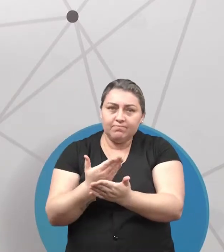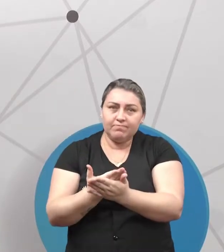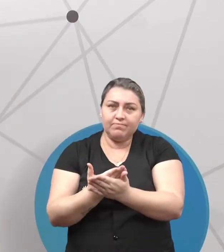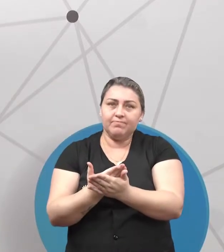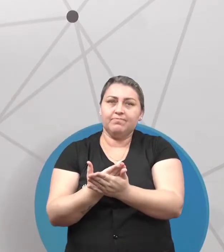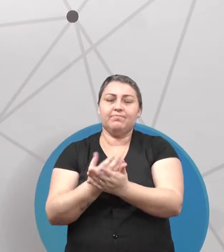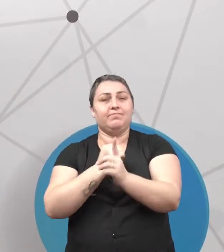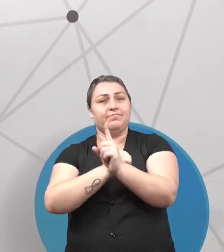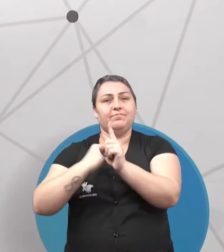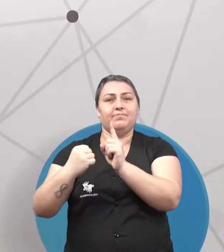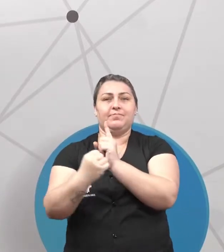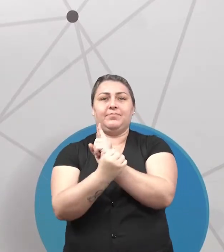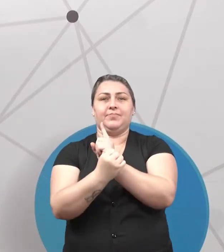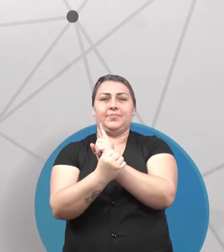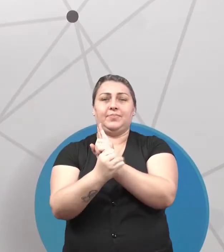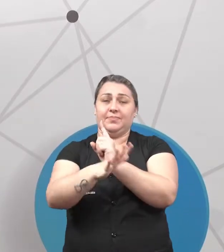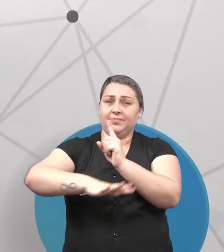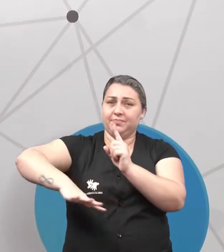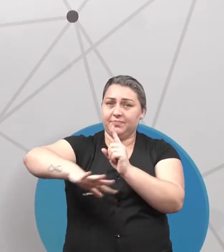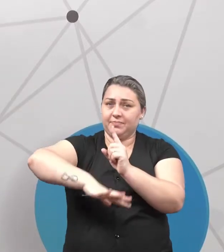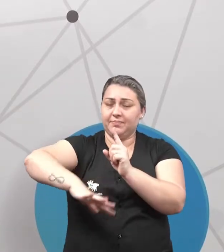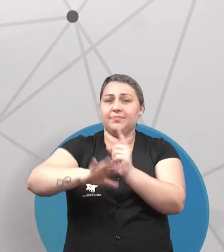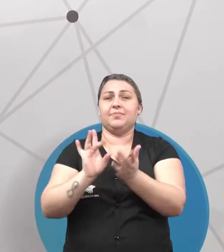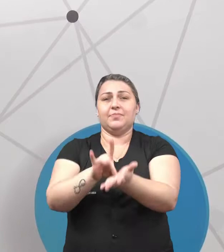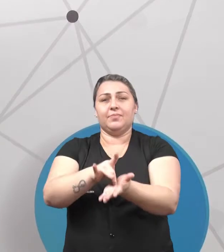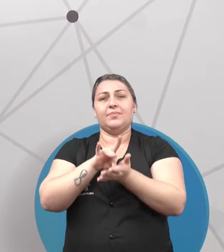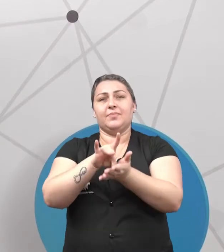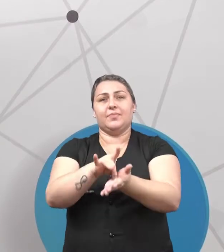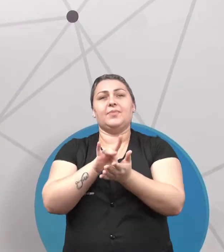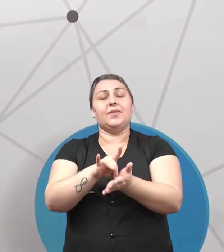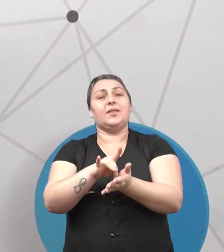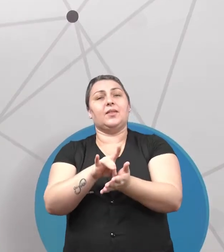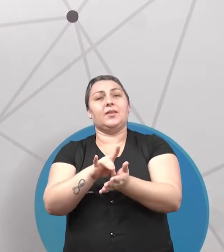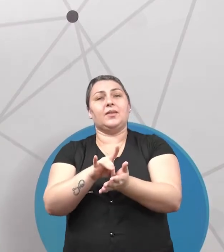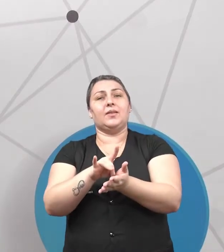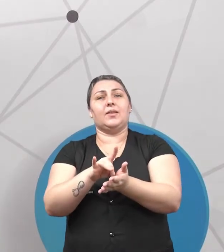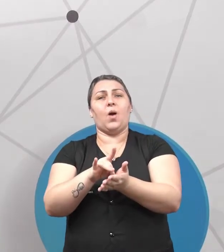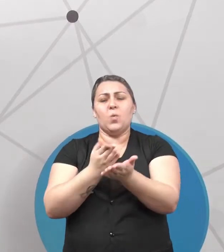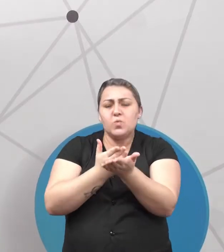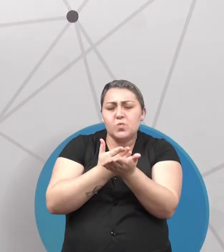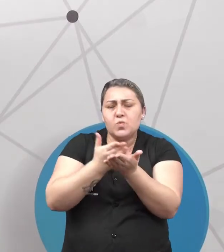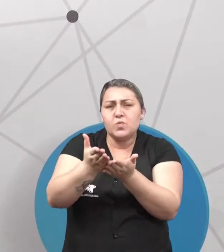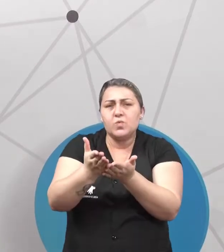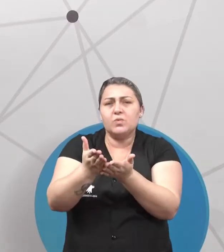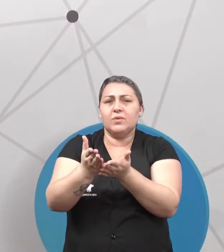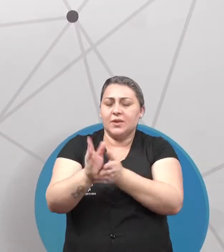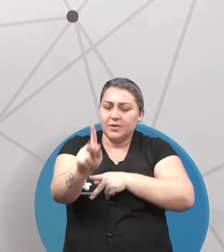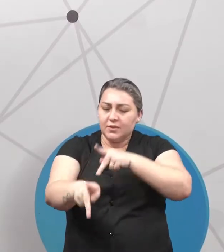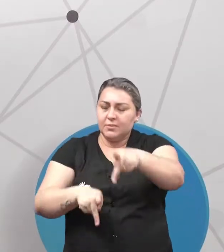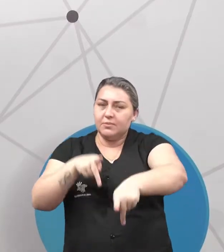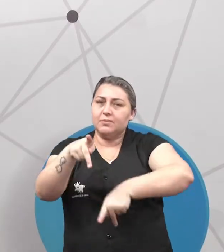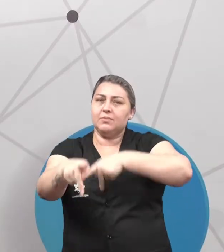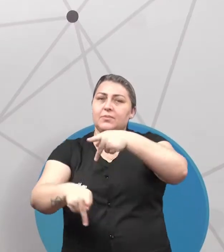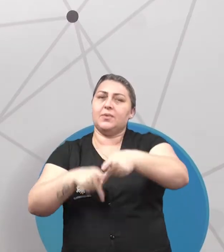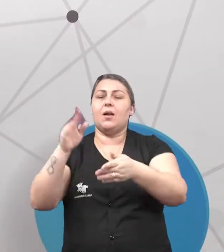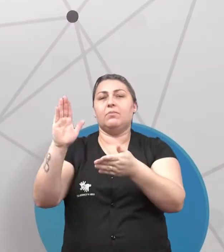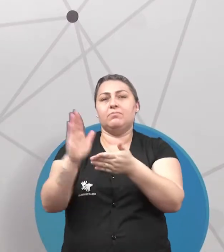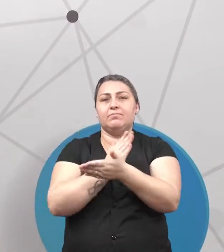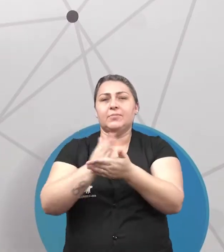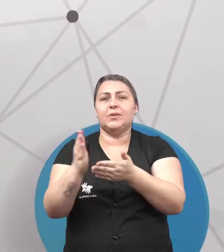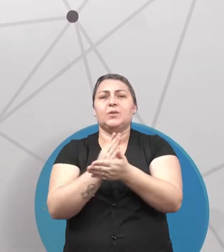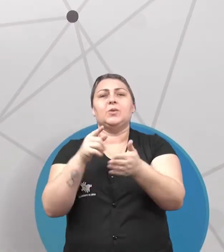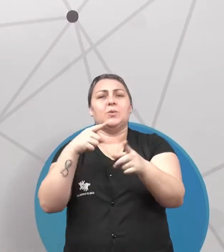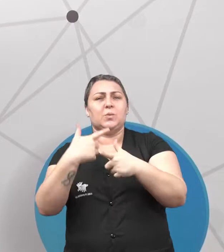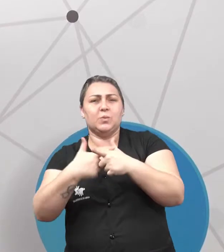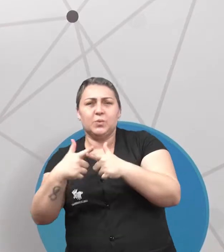essas sociedades? Essas sociedades, na verdade, elas são tidas como o berço da civilização. Algumas questões aconteceram,